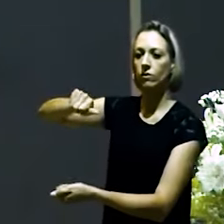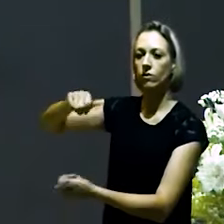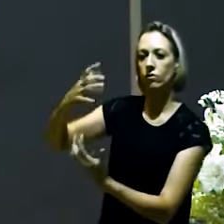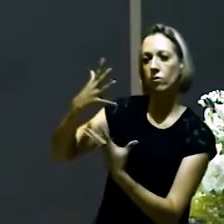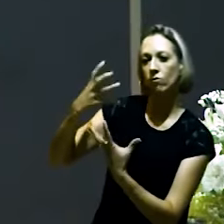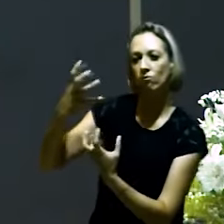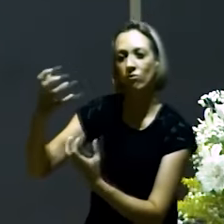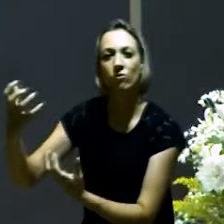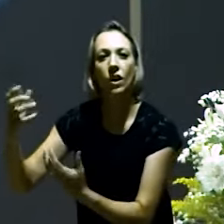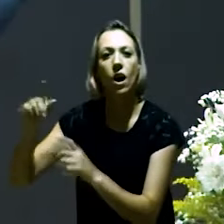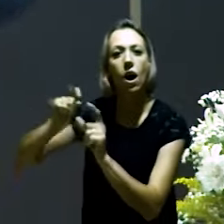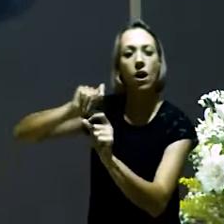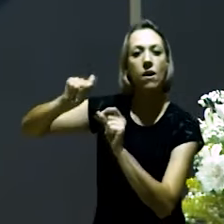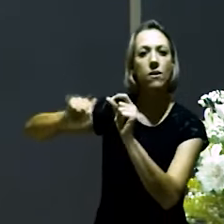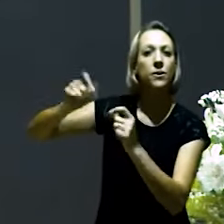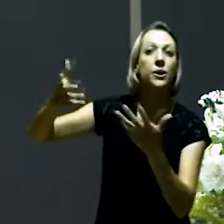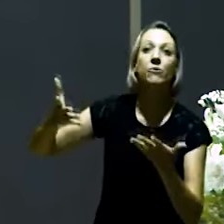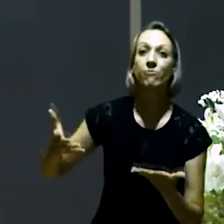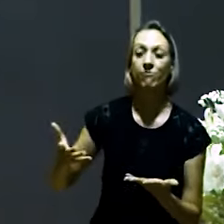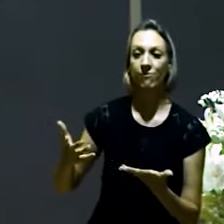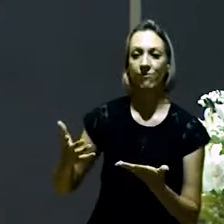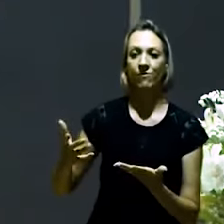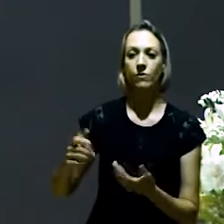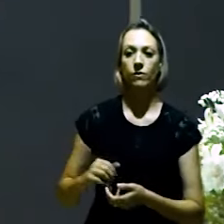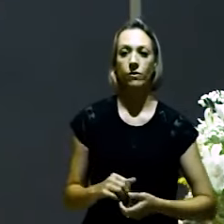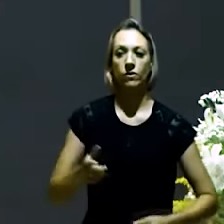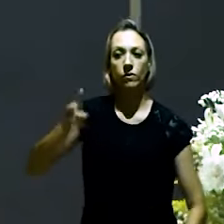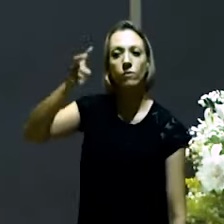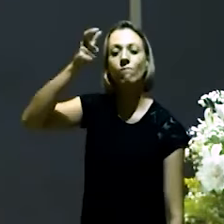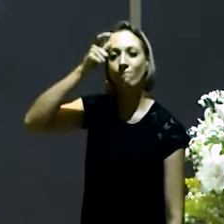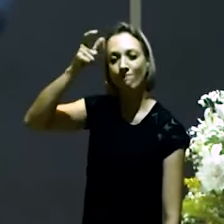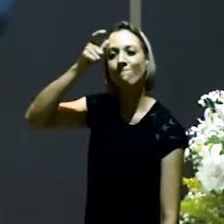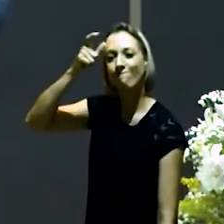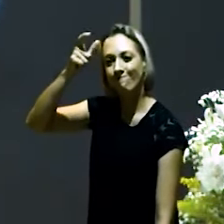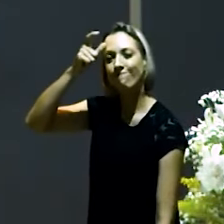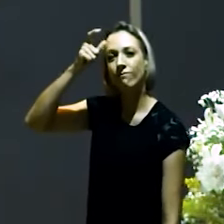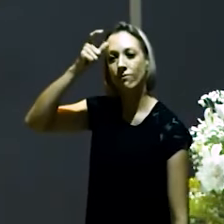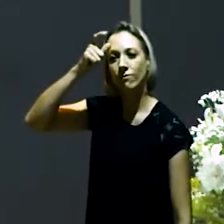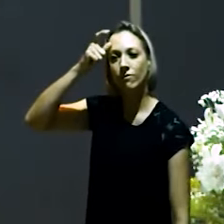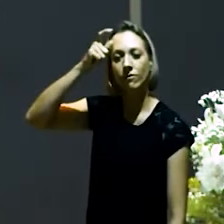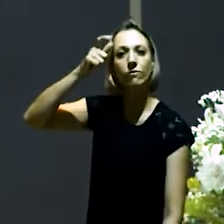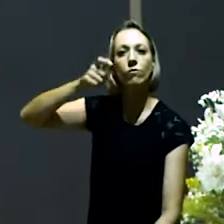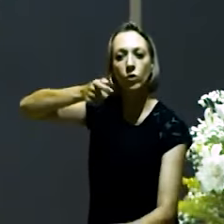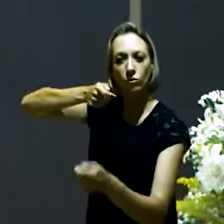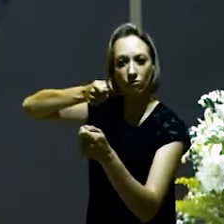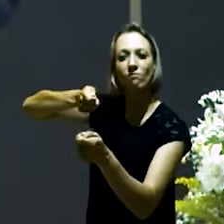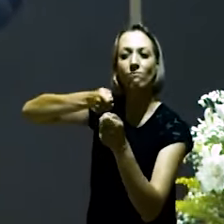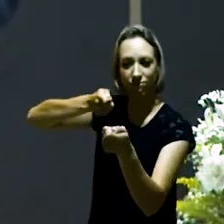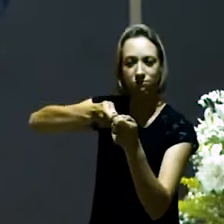espirituais deste mundo. Quando o homem caiu, essas forças espirituais se apoderaram da vida